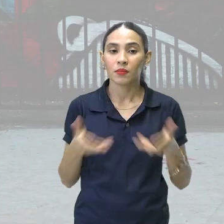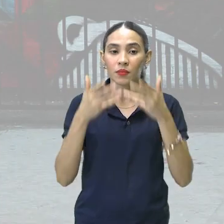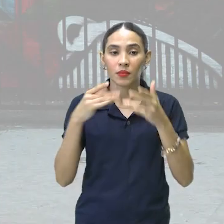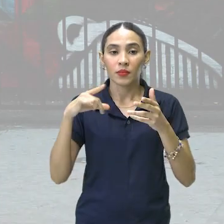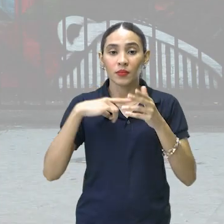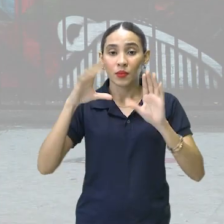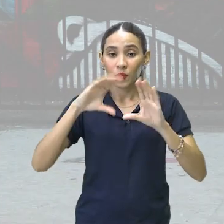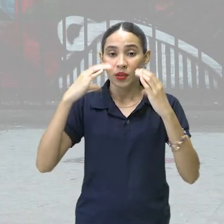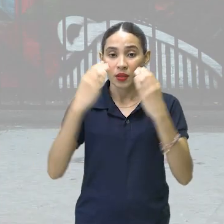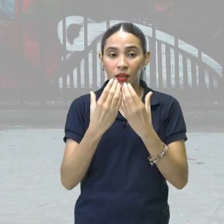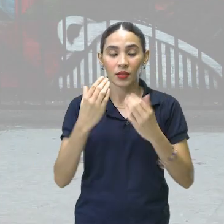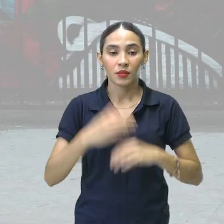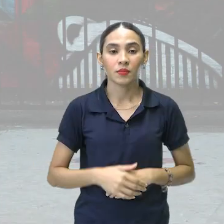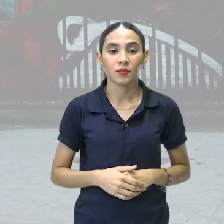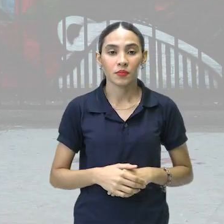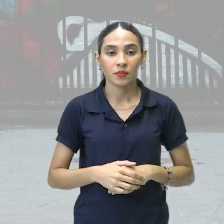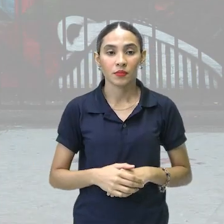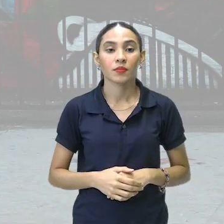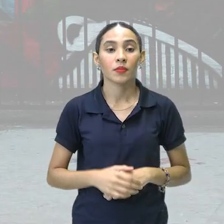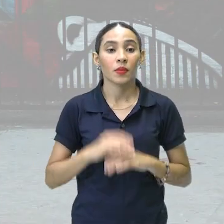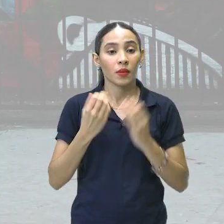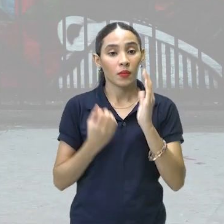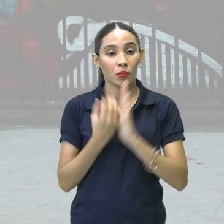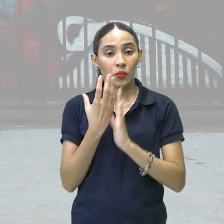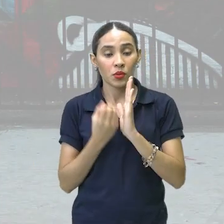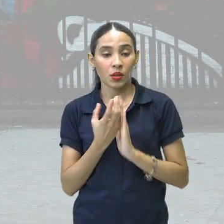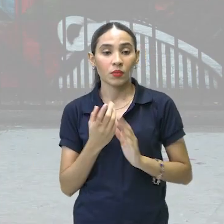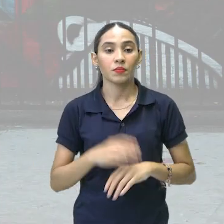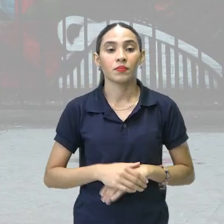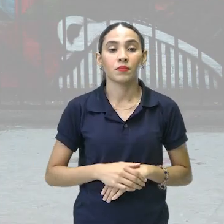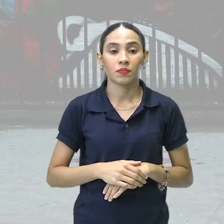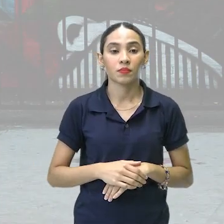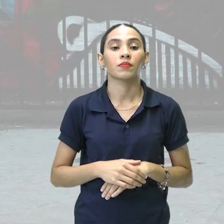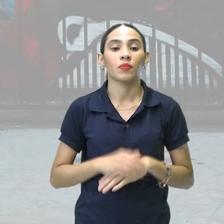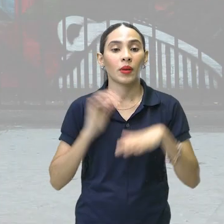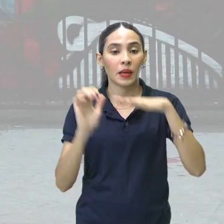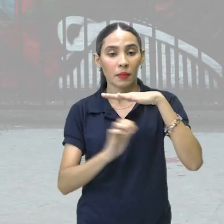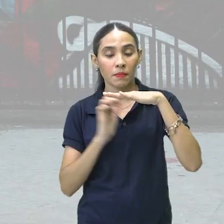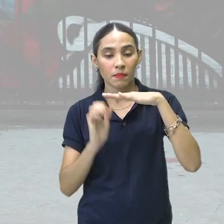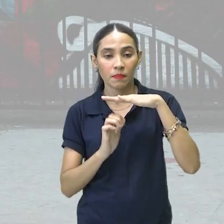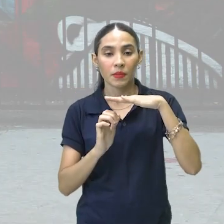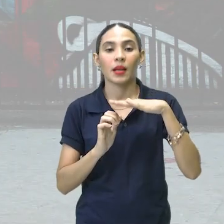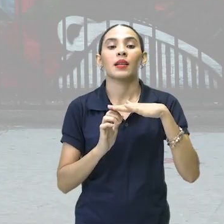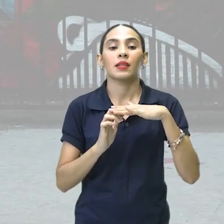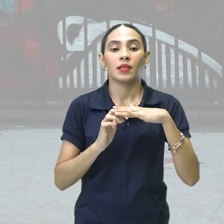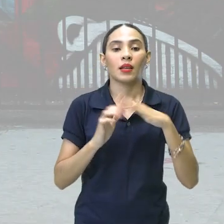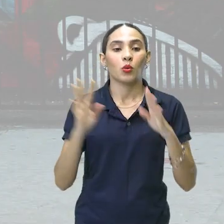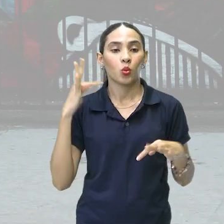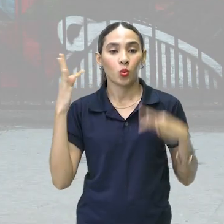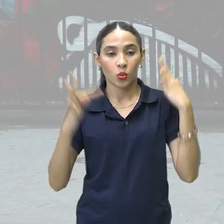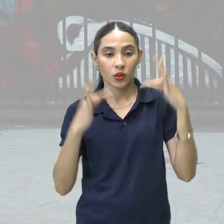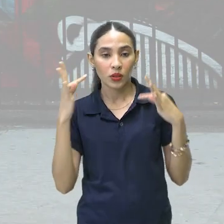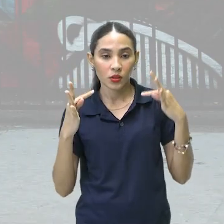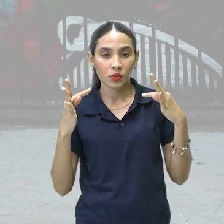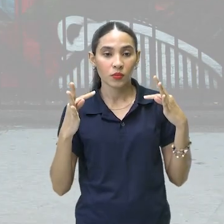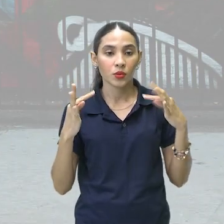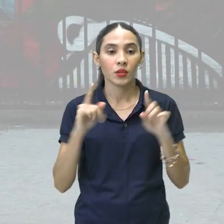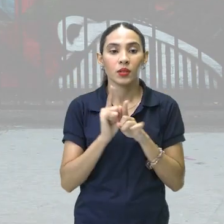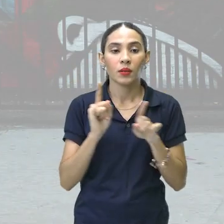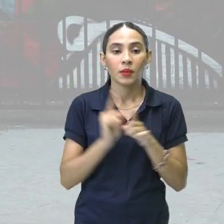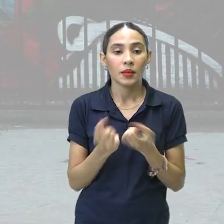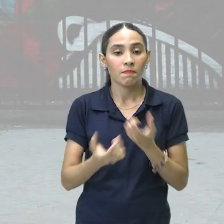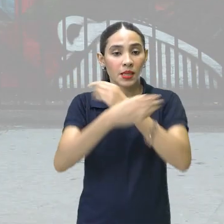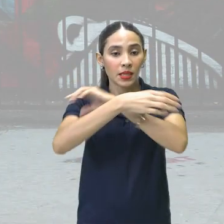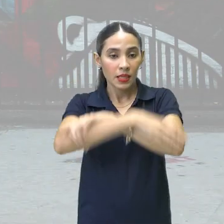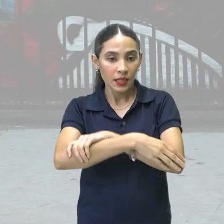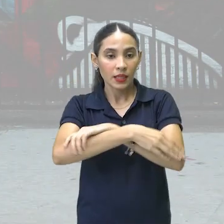artistas e envolveu a comunidade. Produção realizada pela agência de turismo Santa Prazeres Tu,